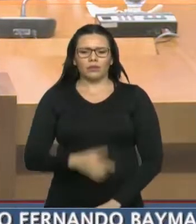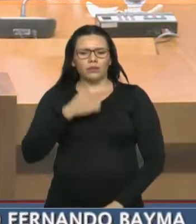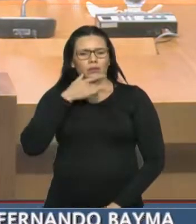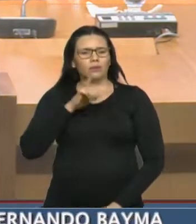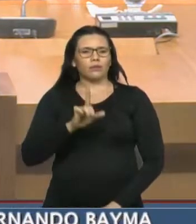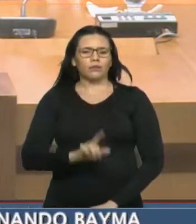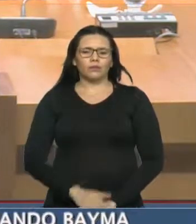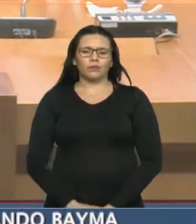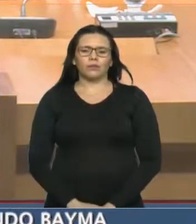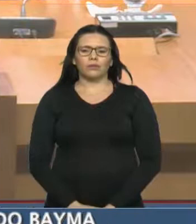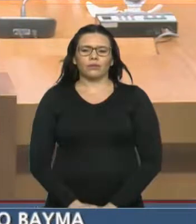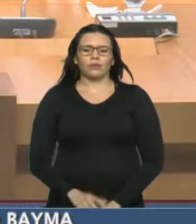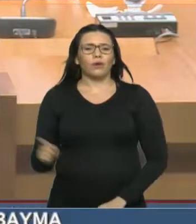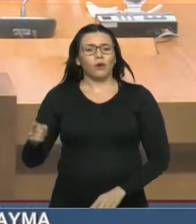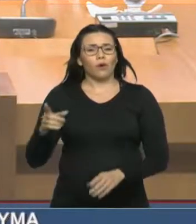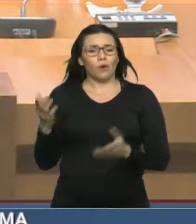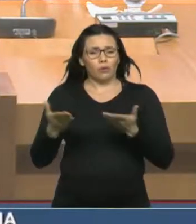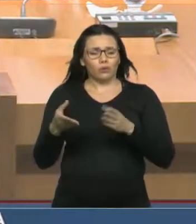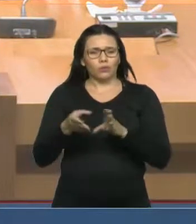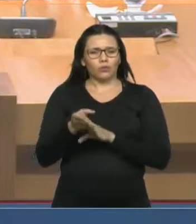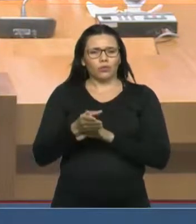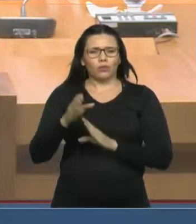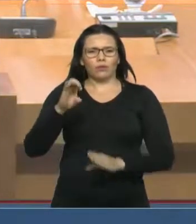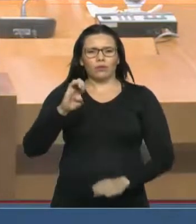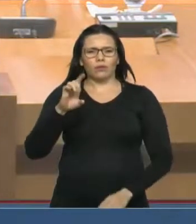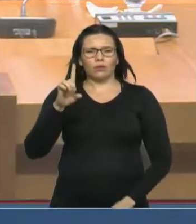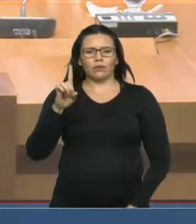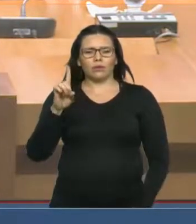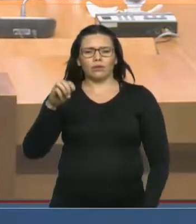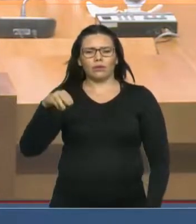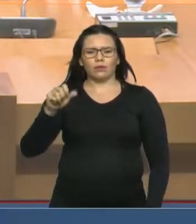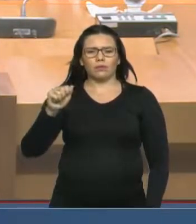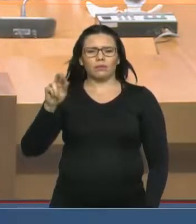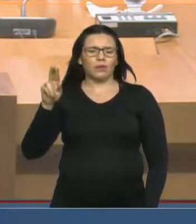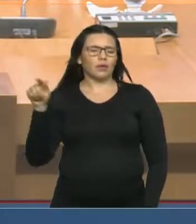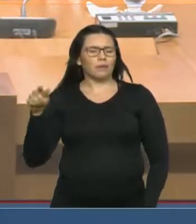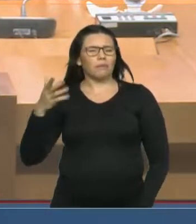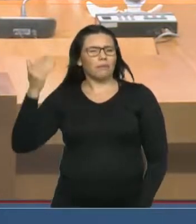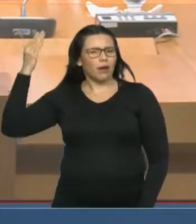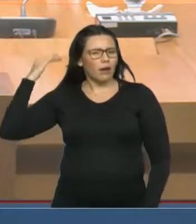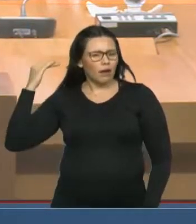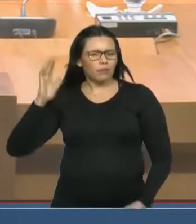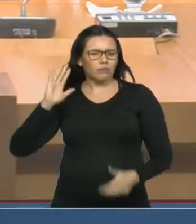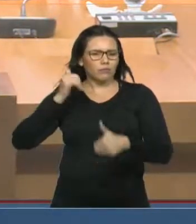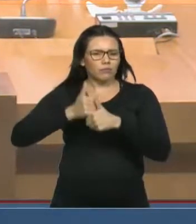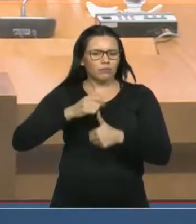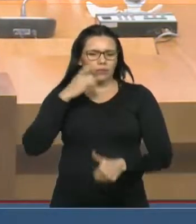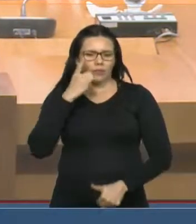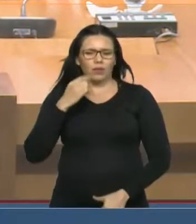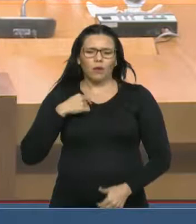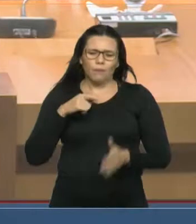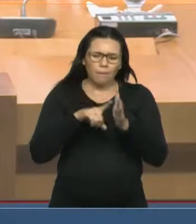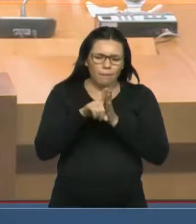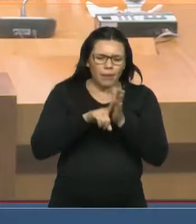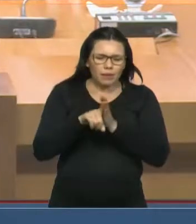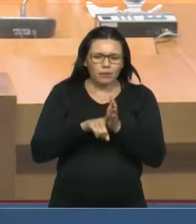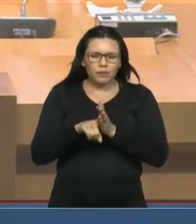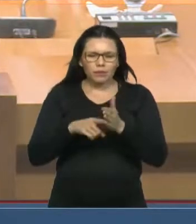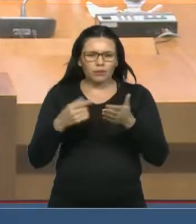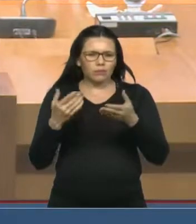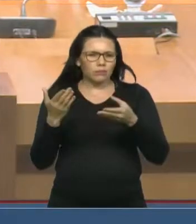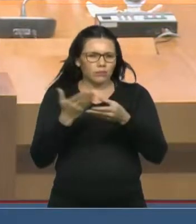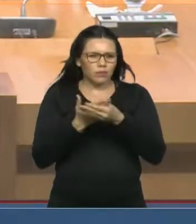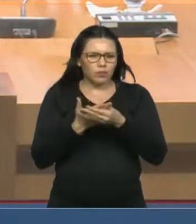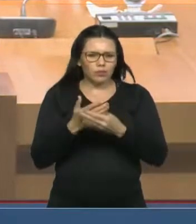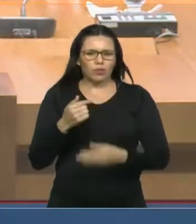hoje conselheiro Edmar Cutrim, quando deputado estadual, outro dia eu estava pesquisando uns arquivos e localizei um ato